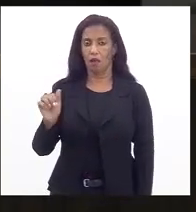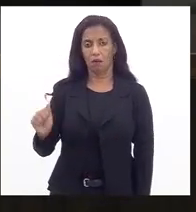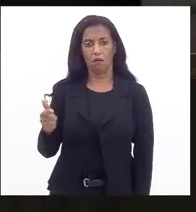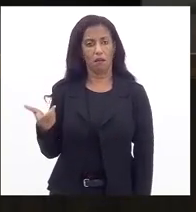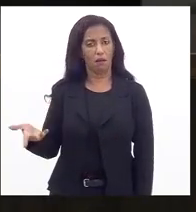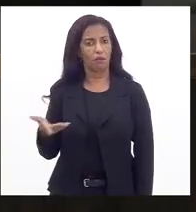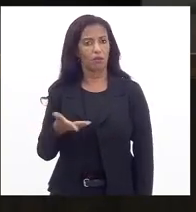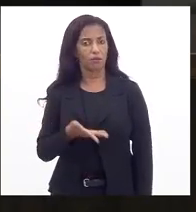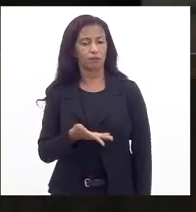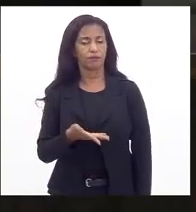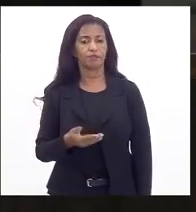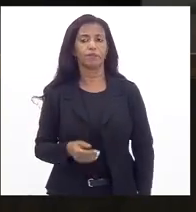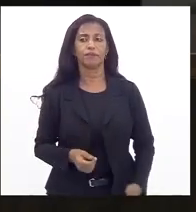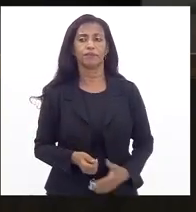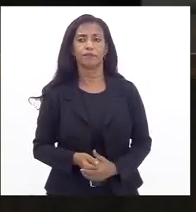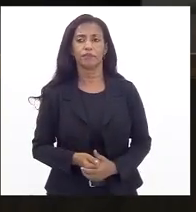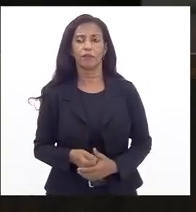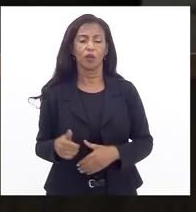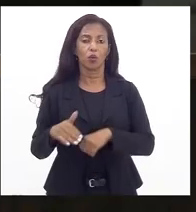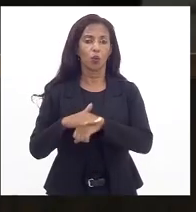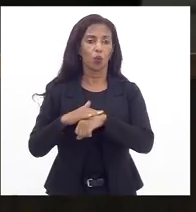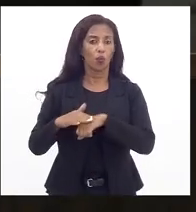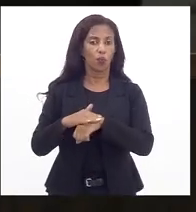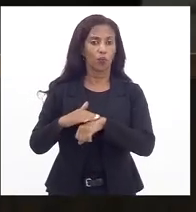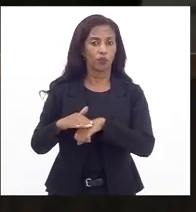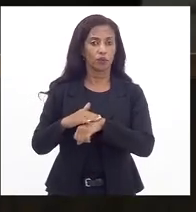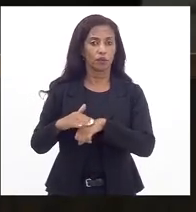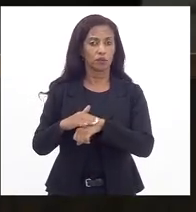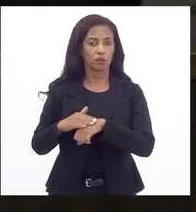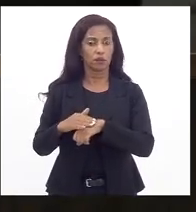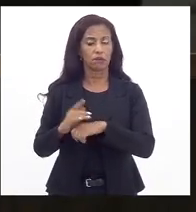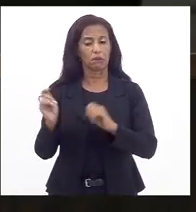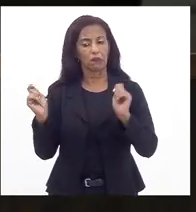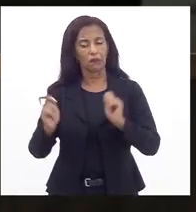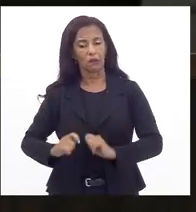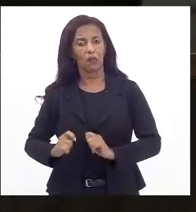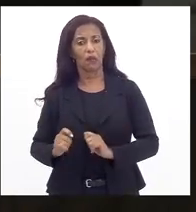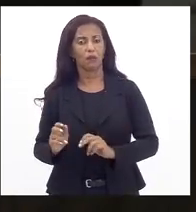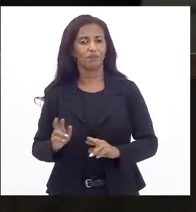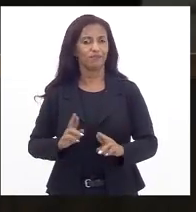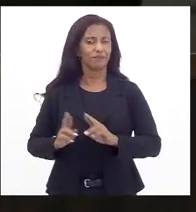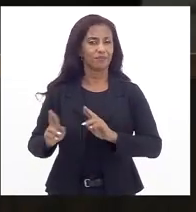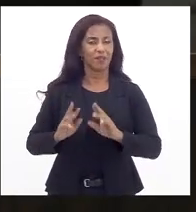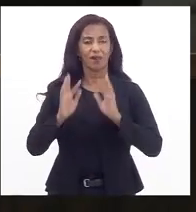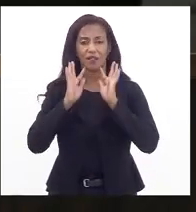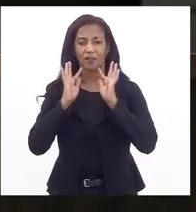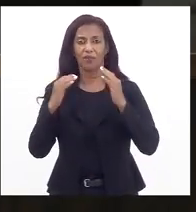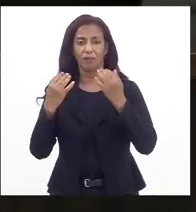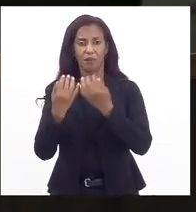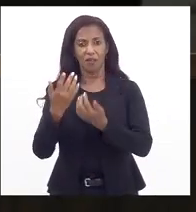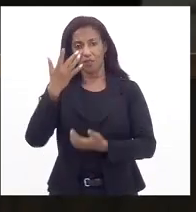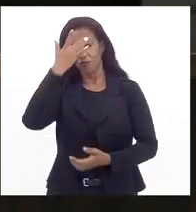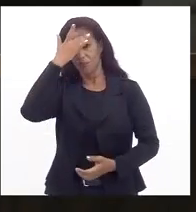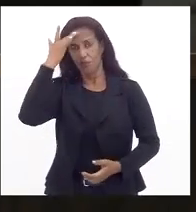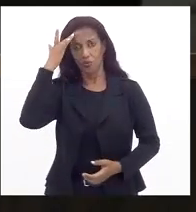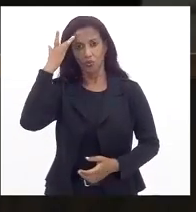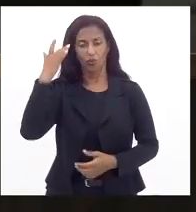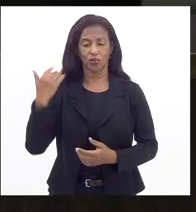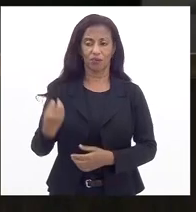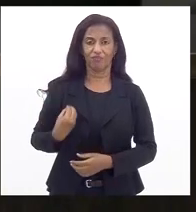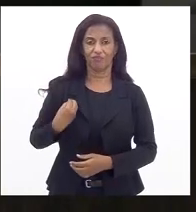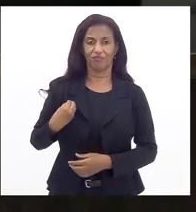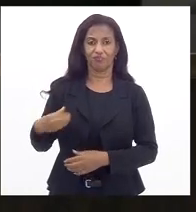vem conversando para que pudesse fazer algo aqui em relação às famílias que estão